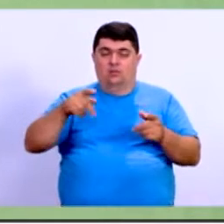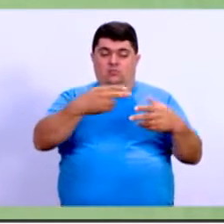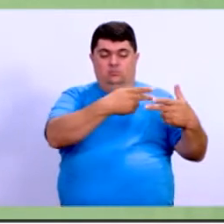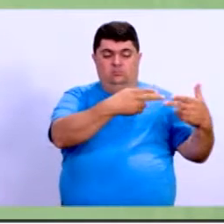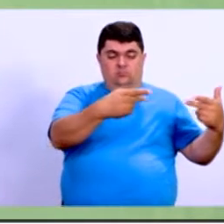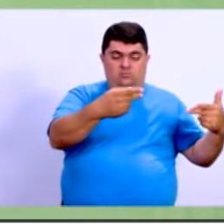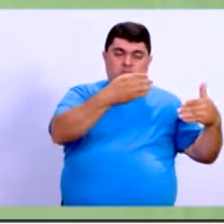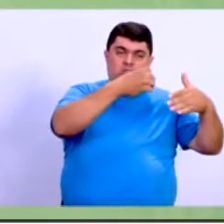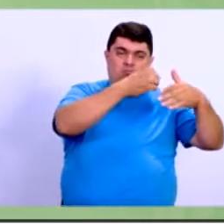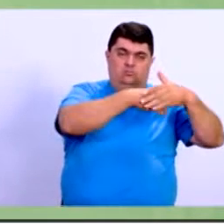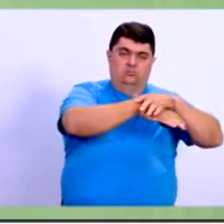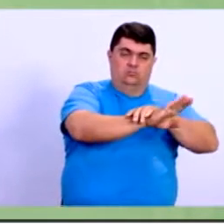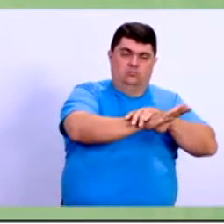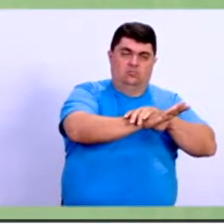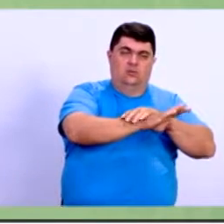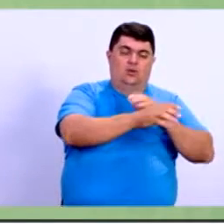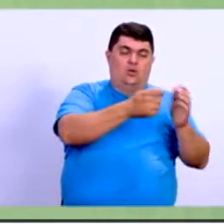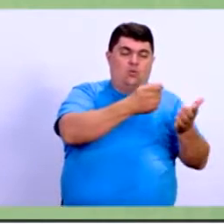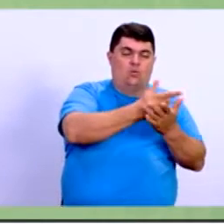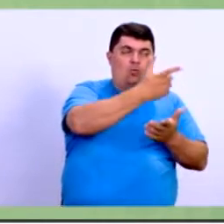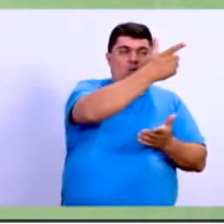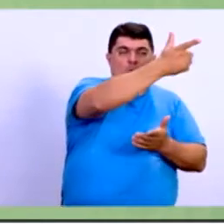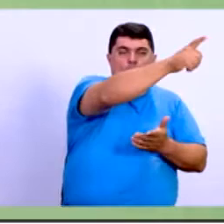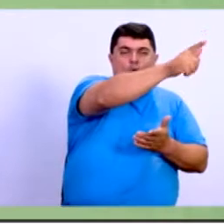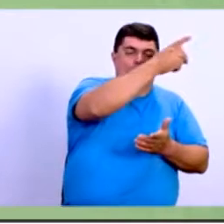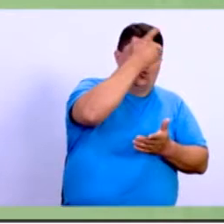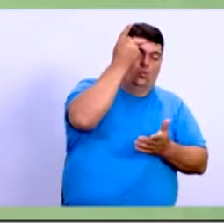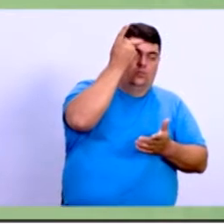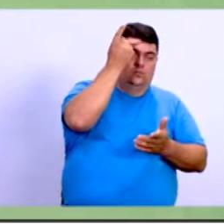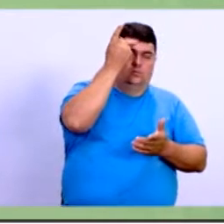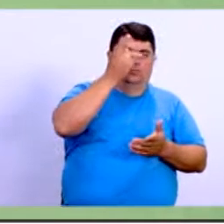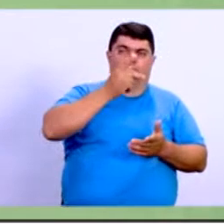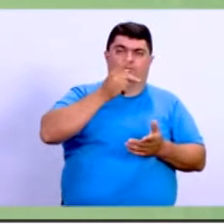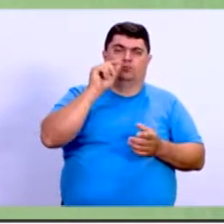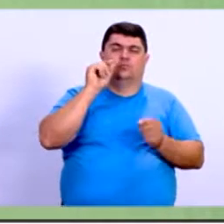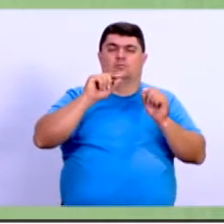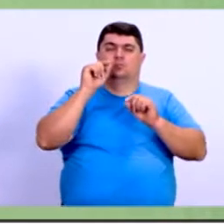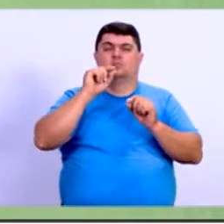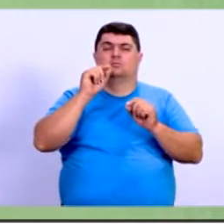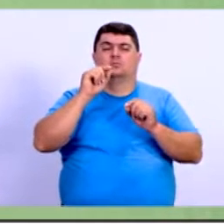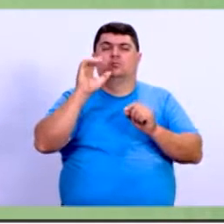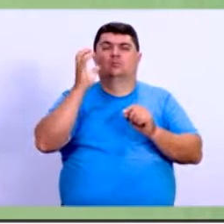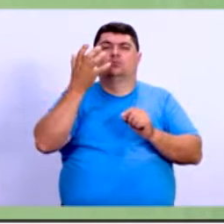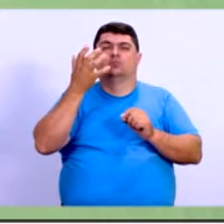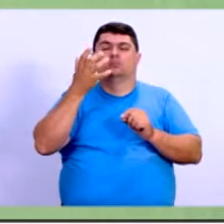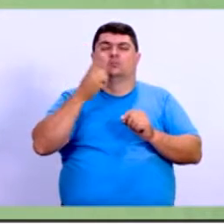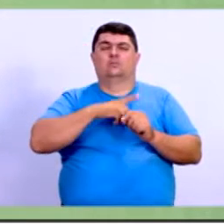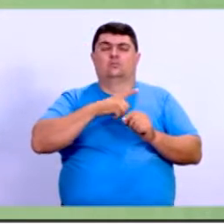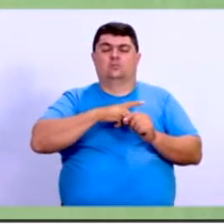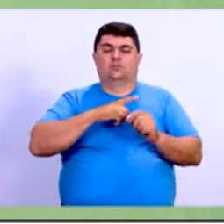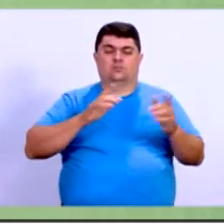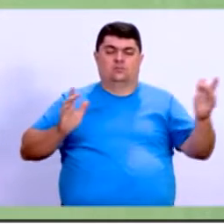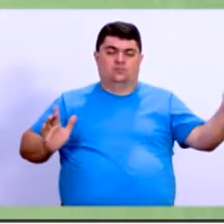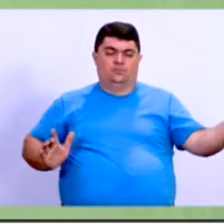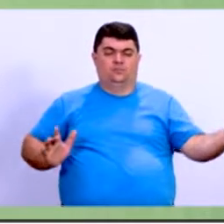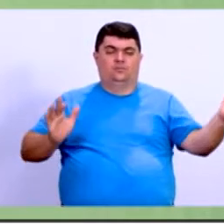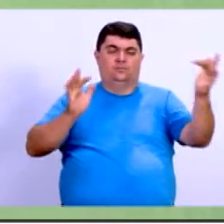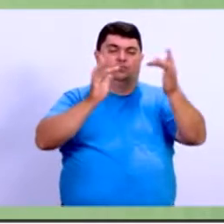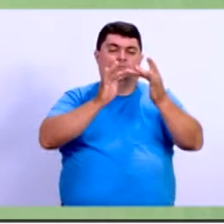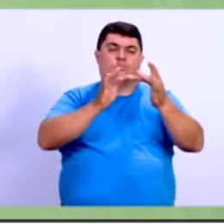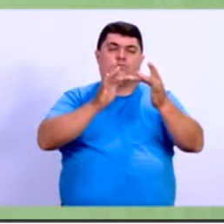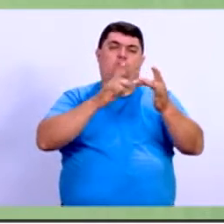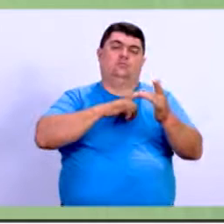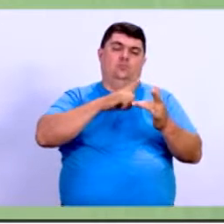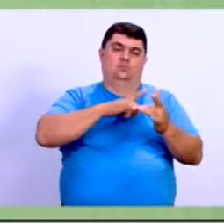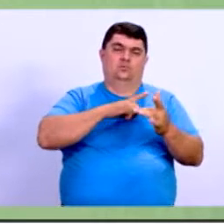e foram adquiridos no distribuidor. Então, o que acaba acontecendo aqui? Acaba acontecendo que eu tenho